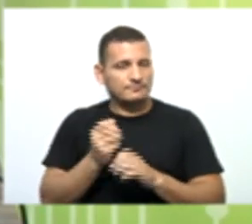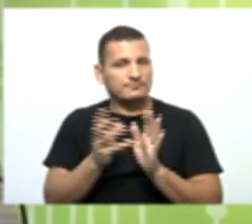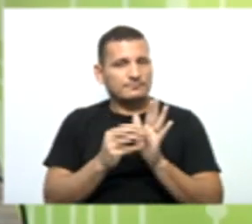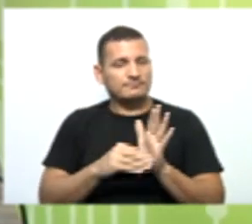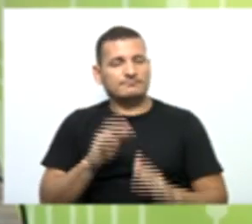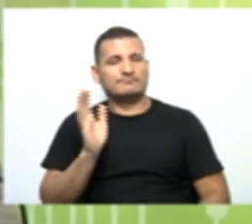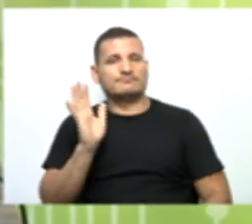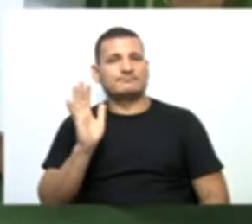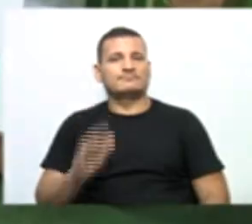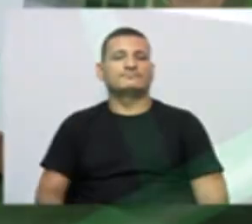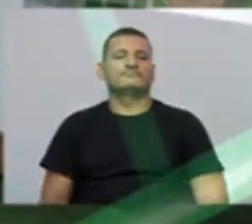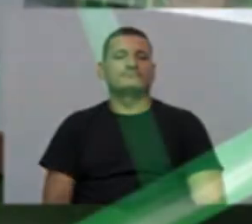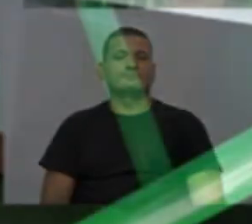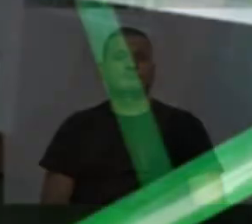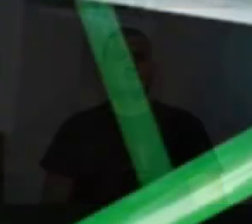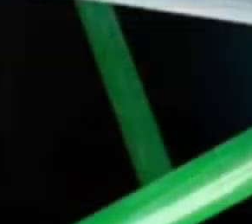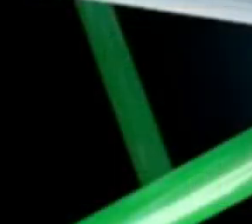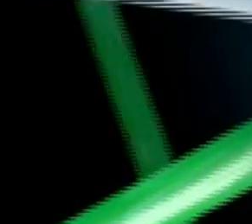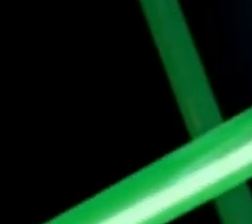até lá.